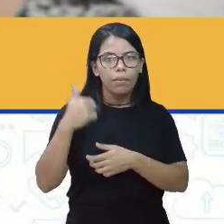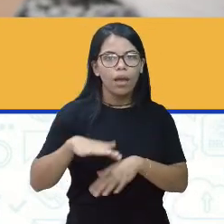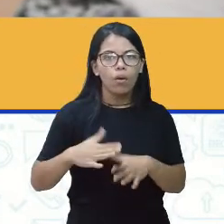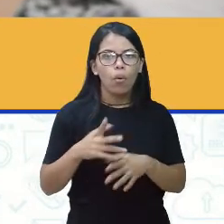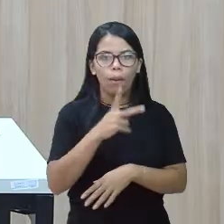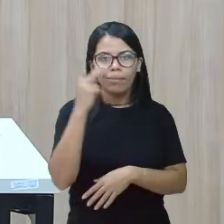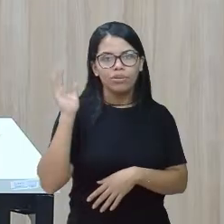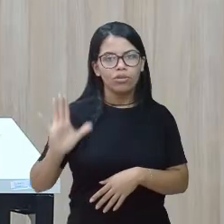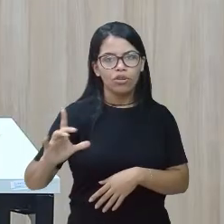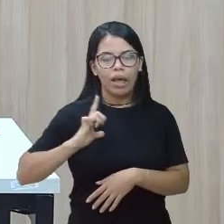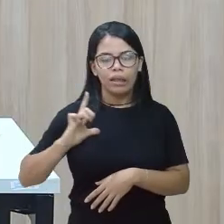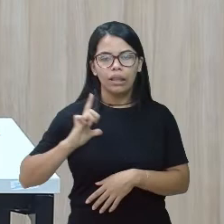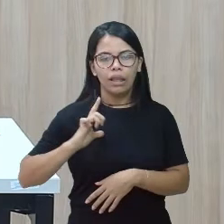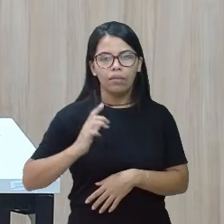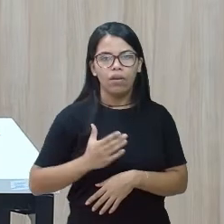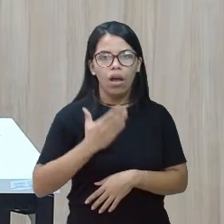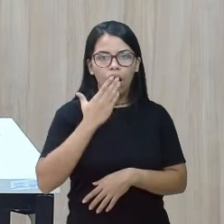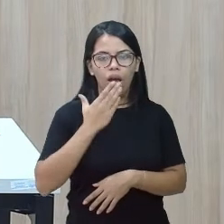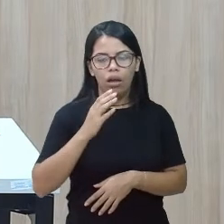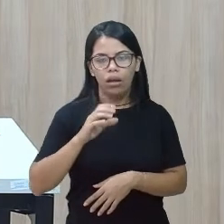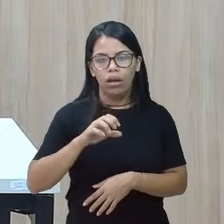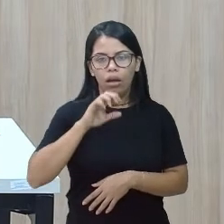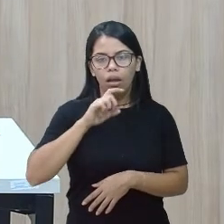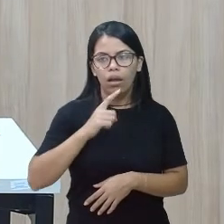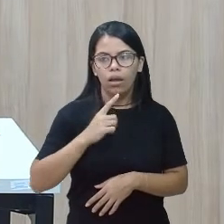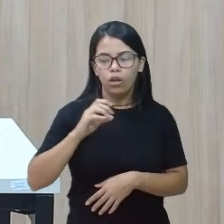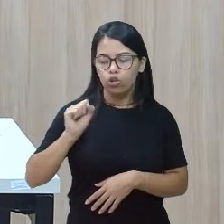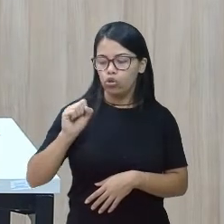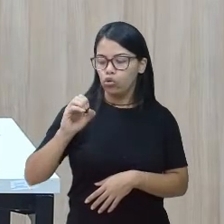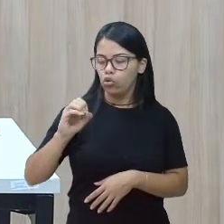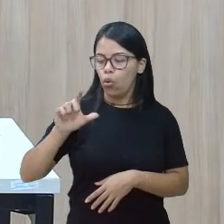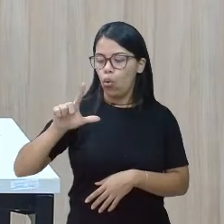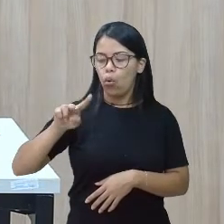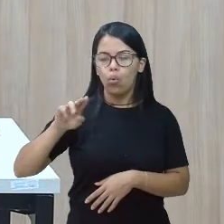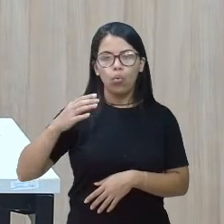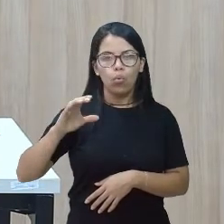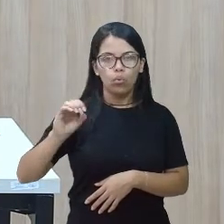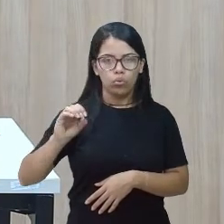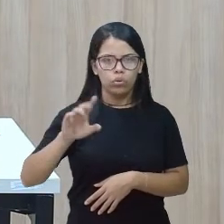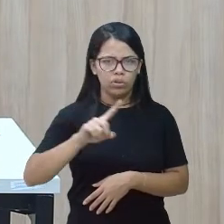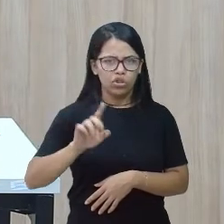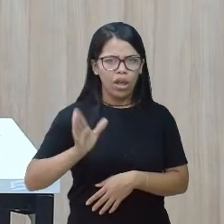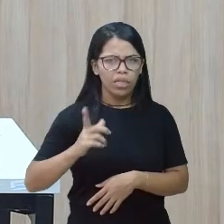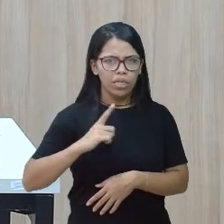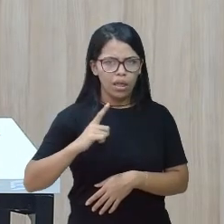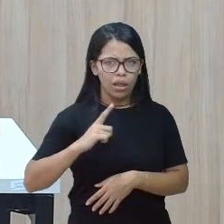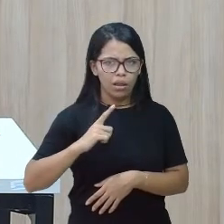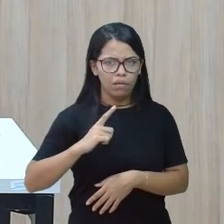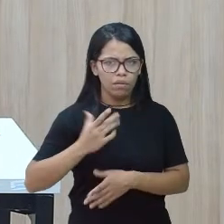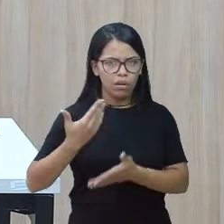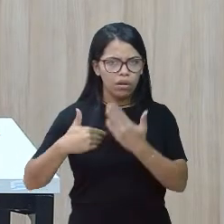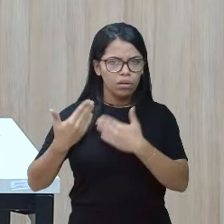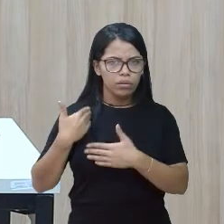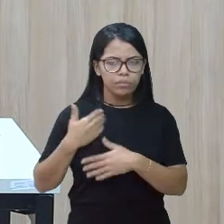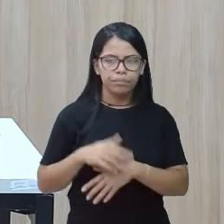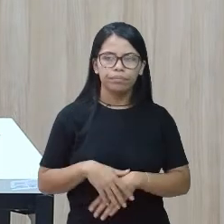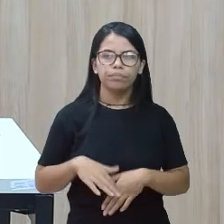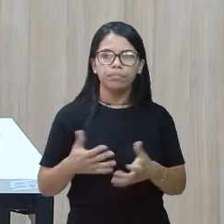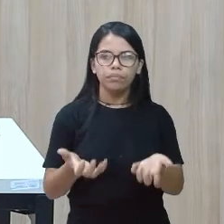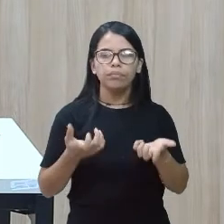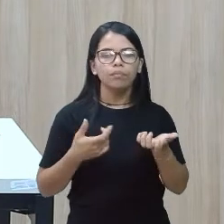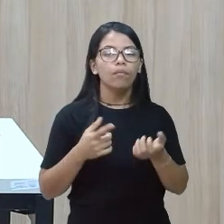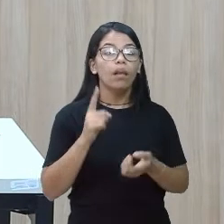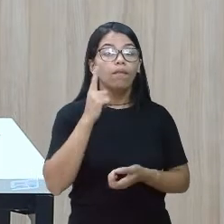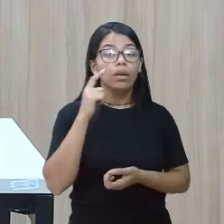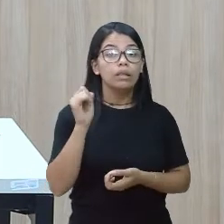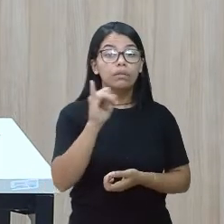soluço? Quem já viu alguém com soluço? Vamos ver aí o sim ou não, para ver se isso aparece rapidinho aí no chat de